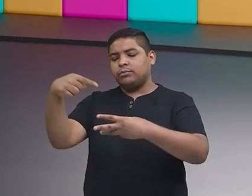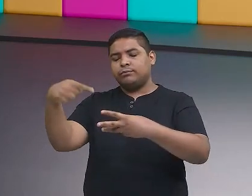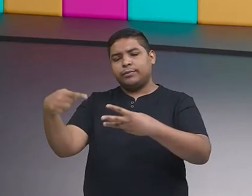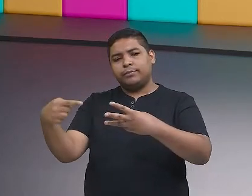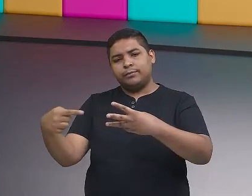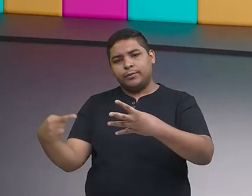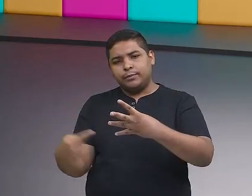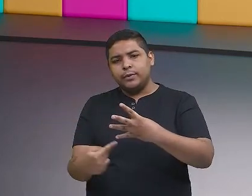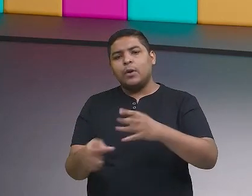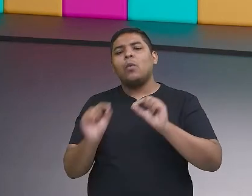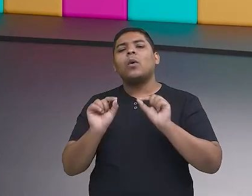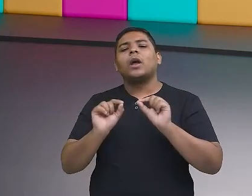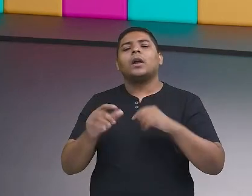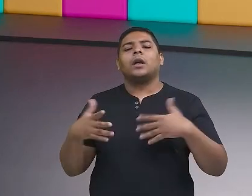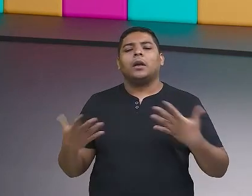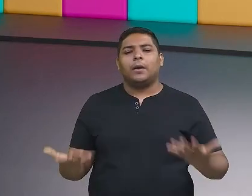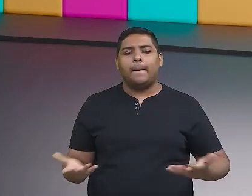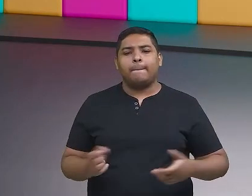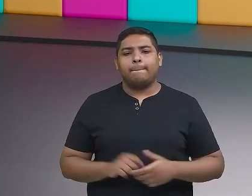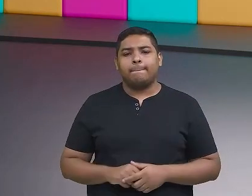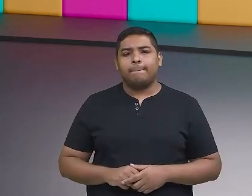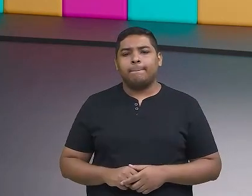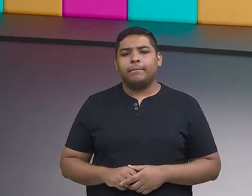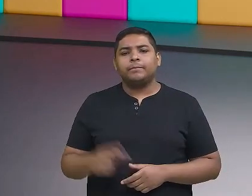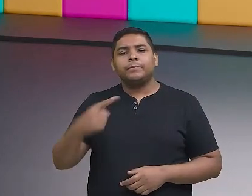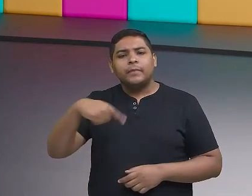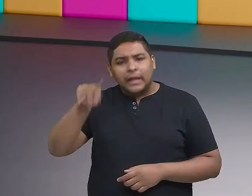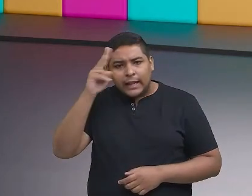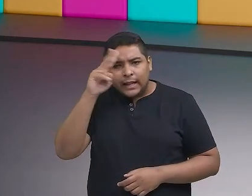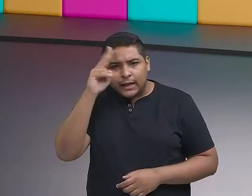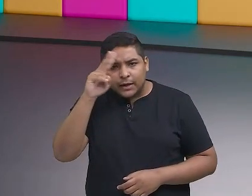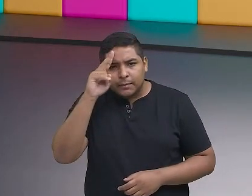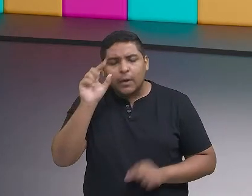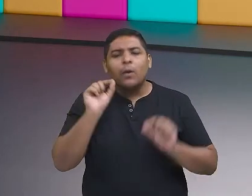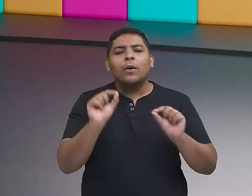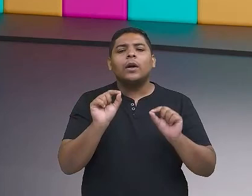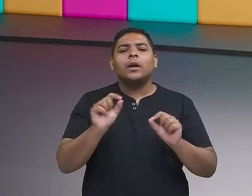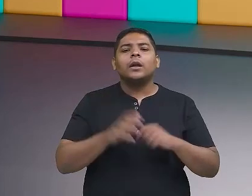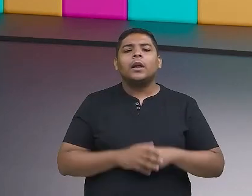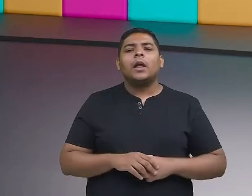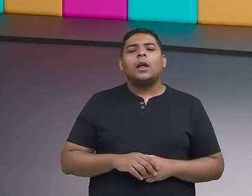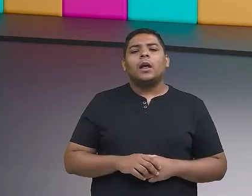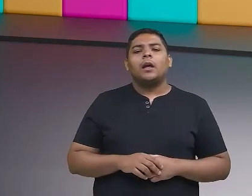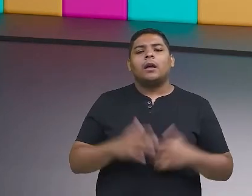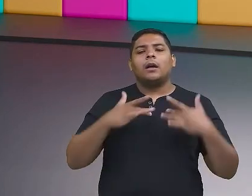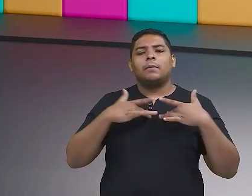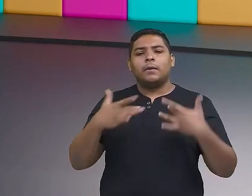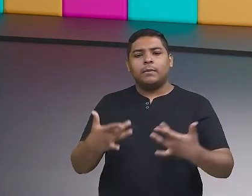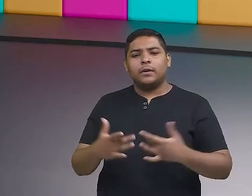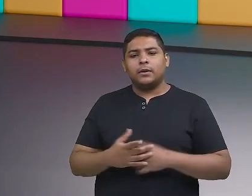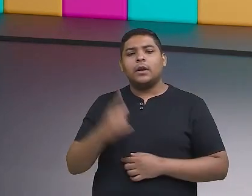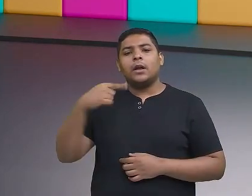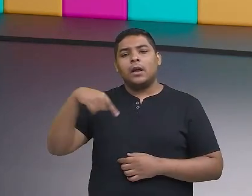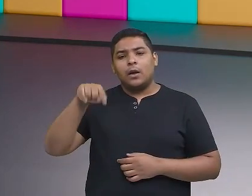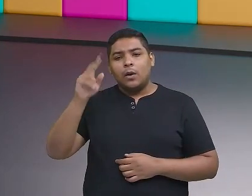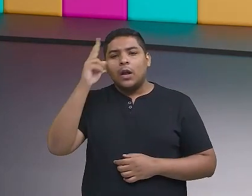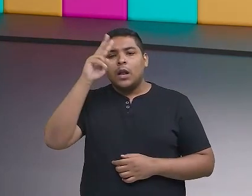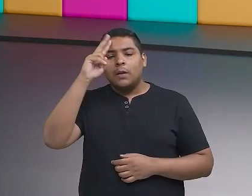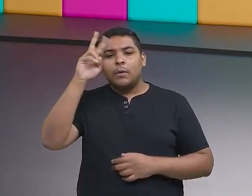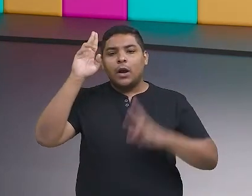amabilidade, né? Alguém sabe? Alguém ainda lembra das competências? Eu lembro uma que é o